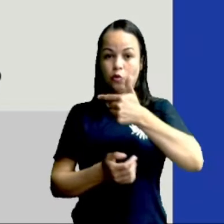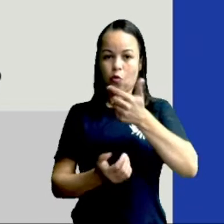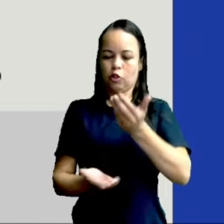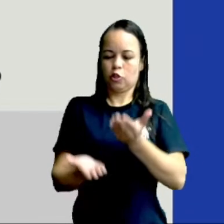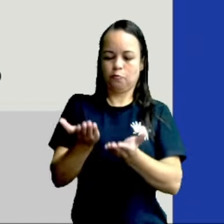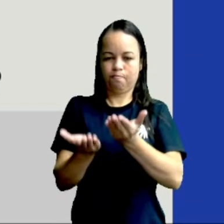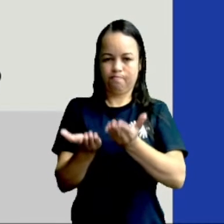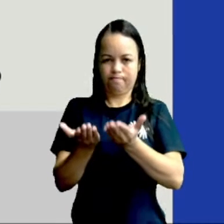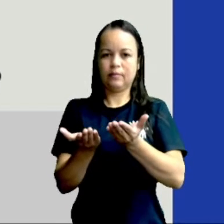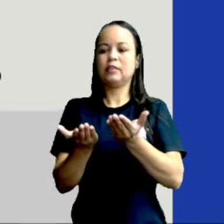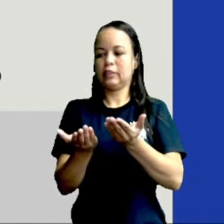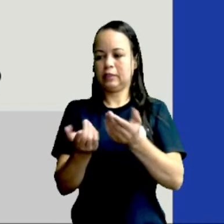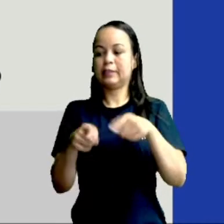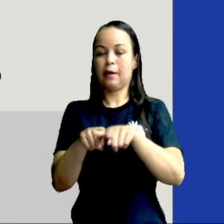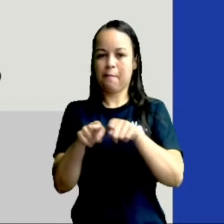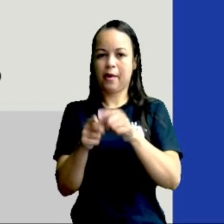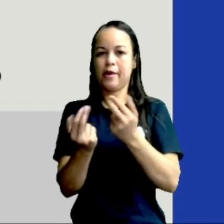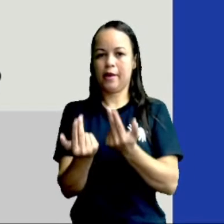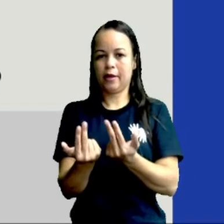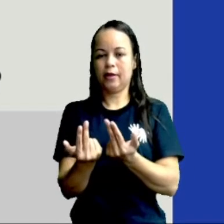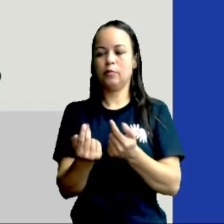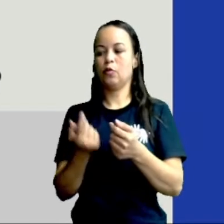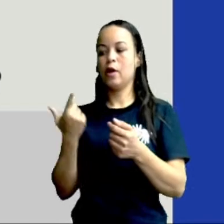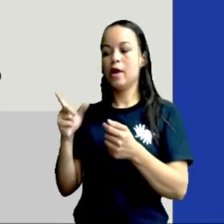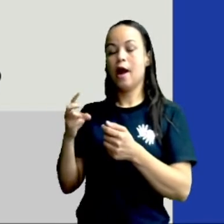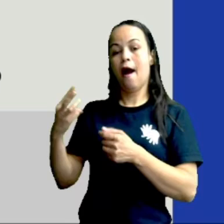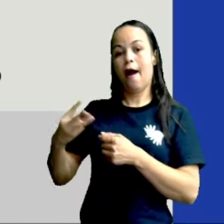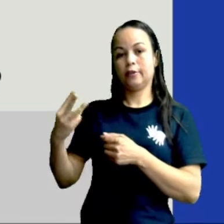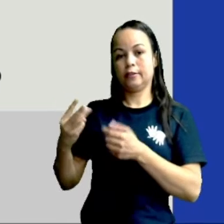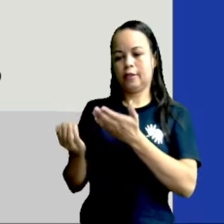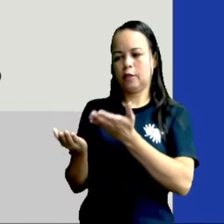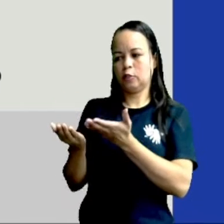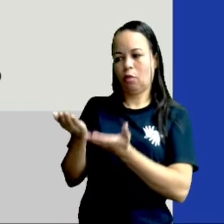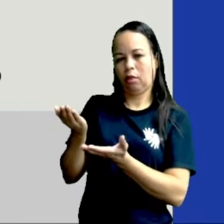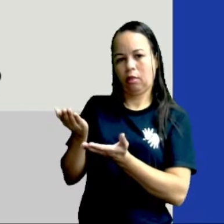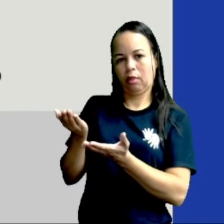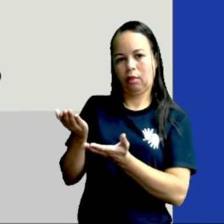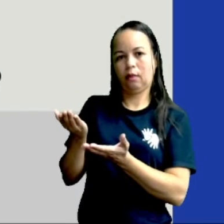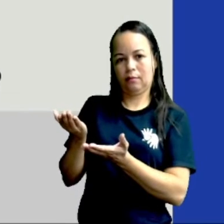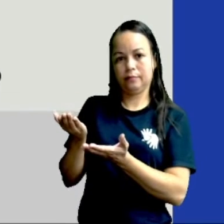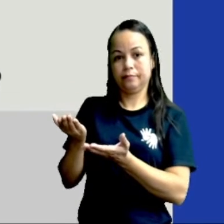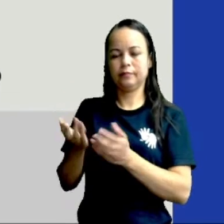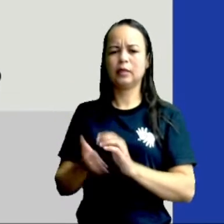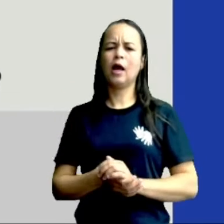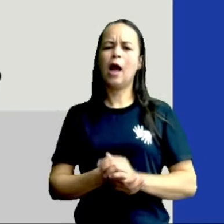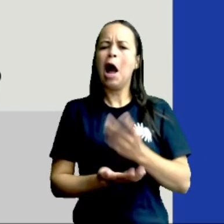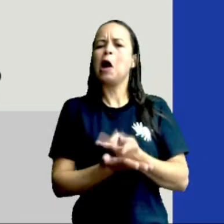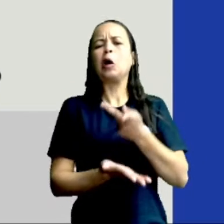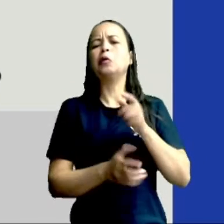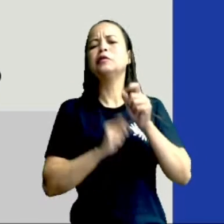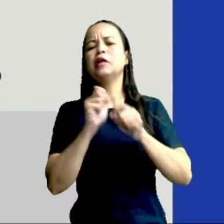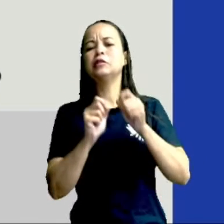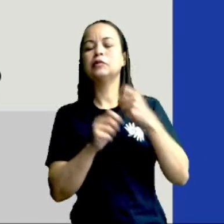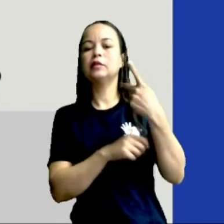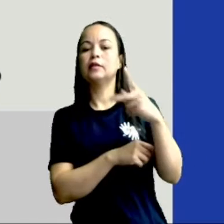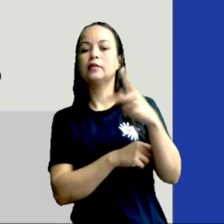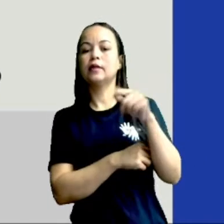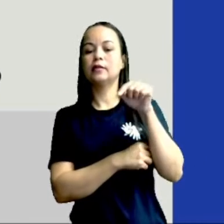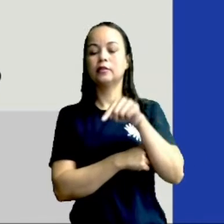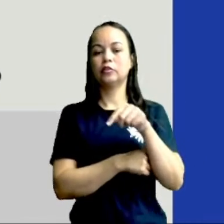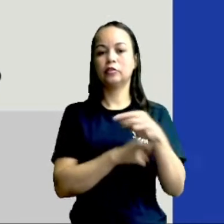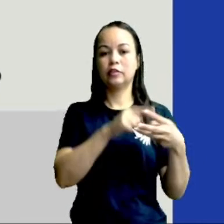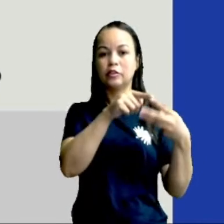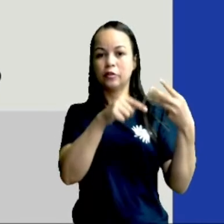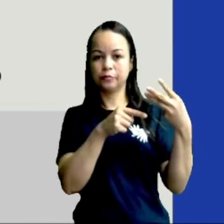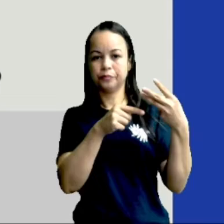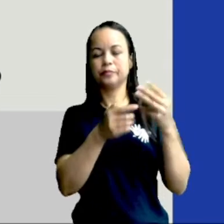e a 3, ó, a gente vê aí que não está em equilíbrio, né? Então vamos ver. O que acontece em cada uma destas situações?